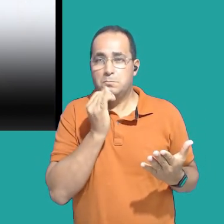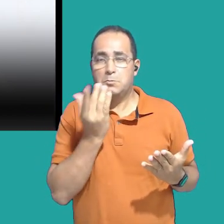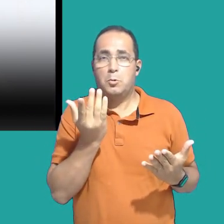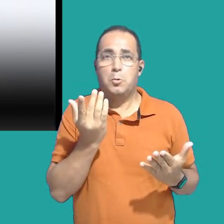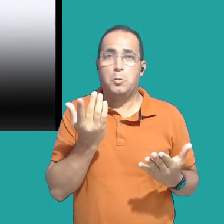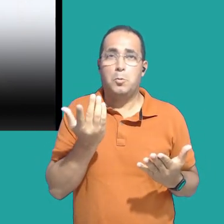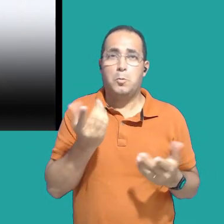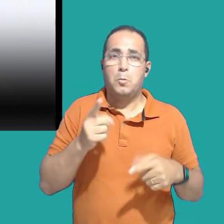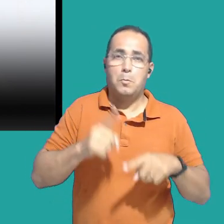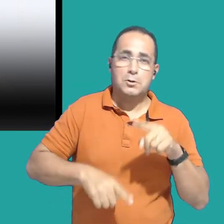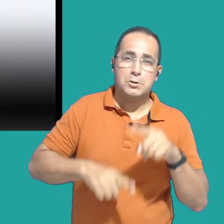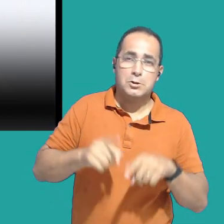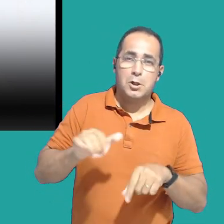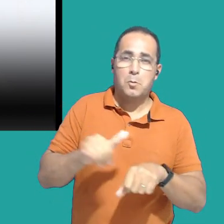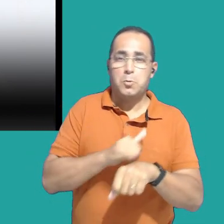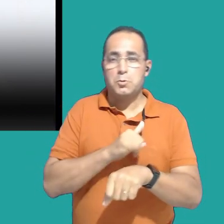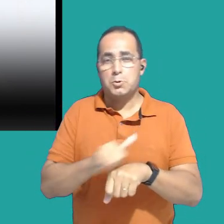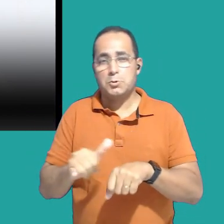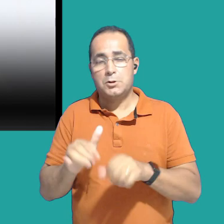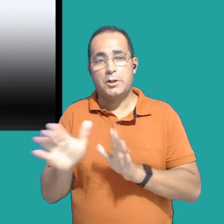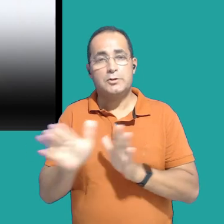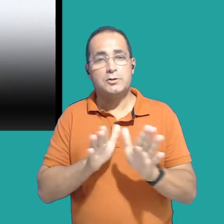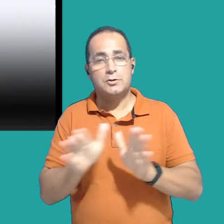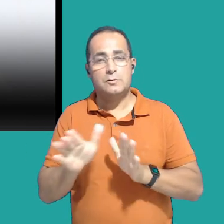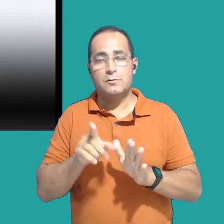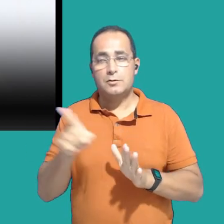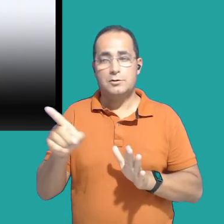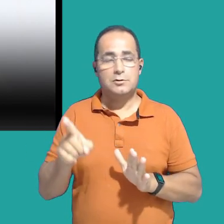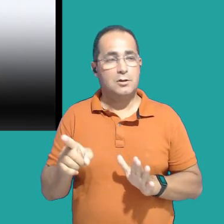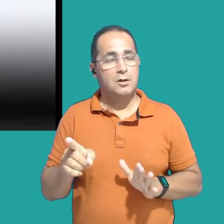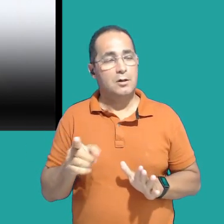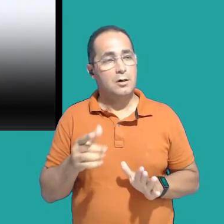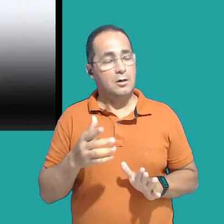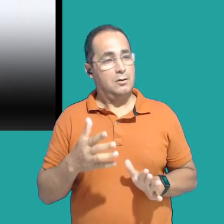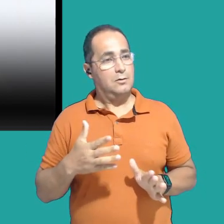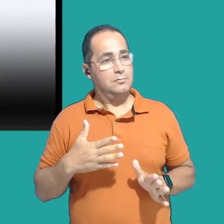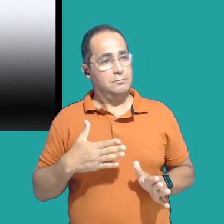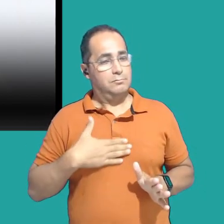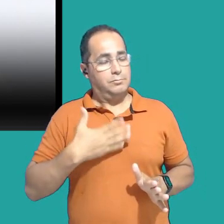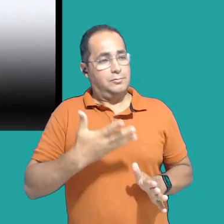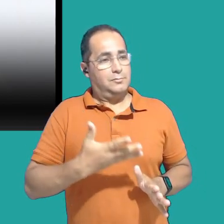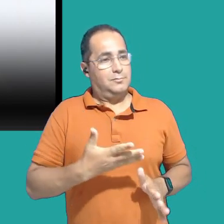um recurso ou uma atitude mesmo acessível que te causou, assim, uma